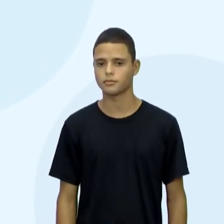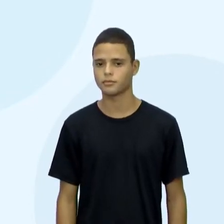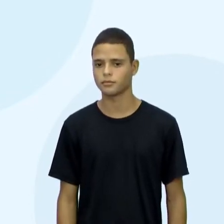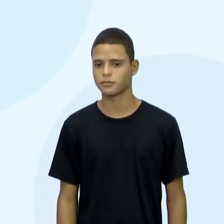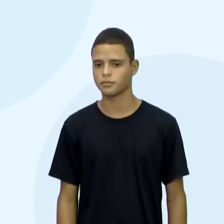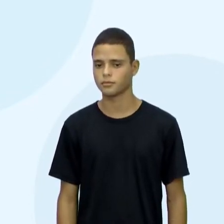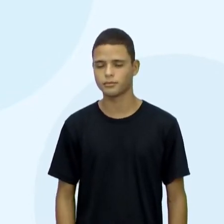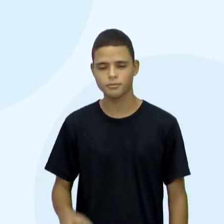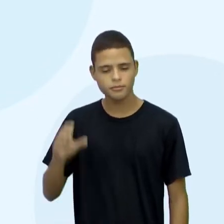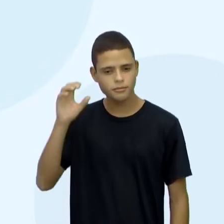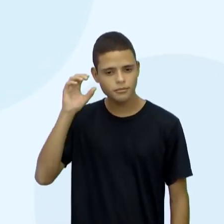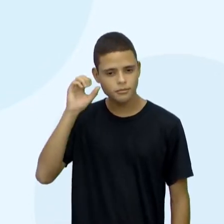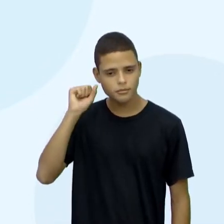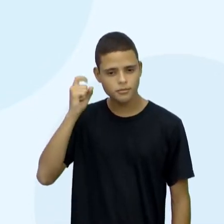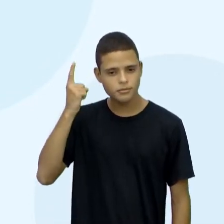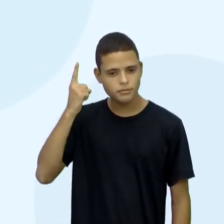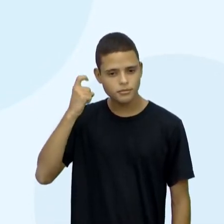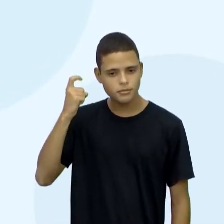barulho, ó.